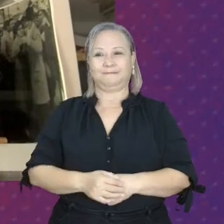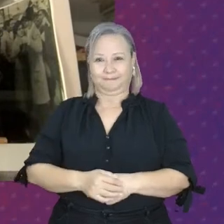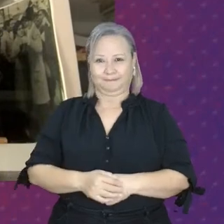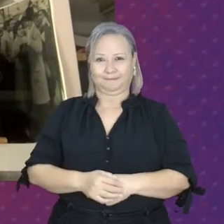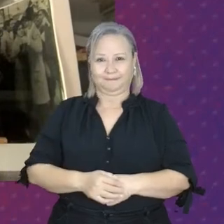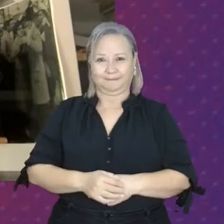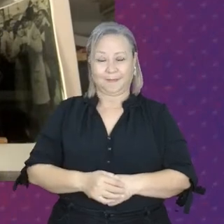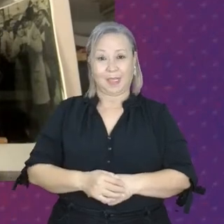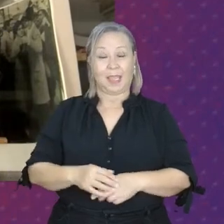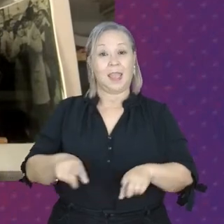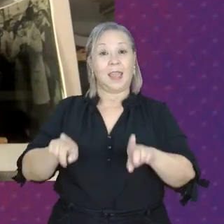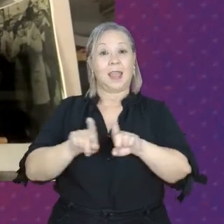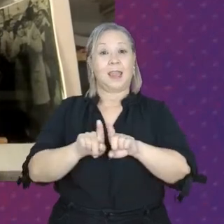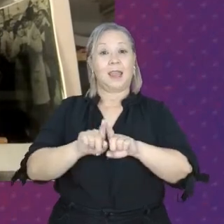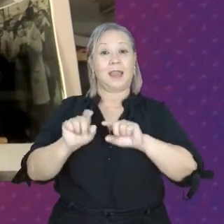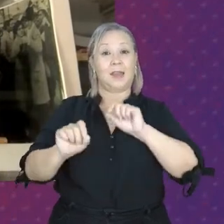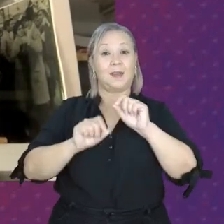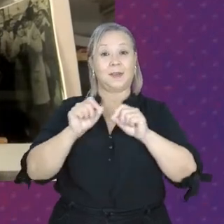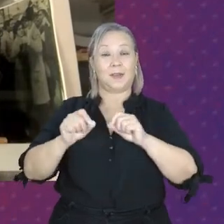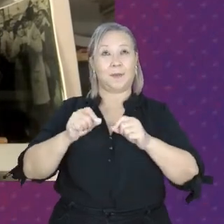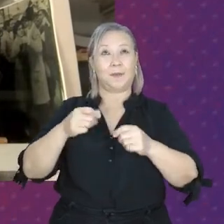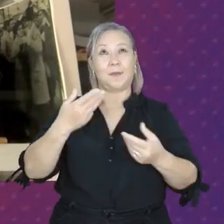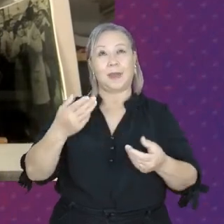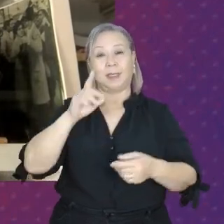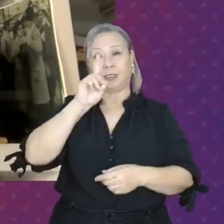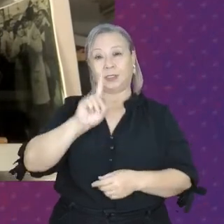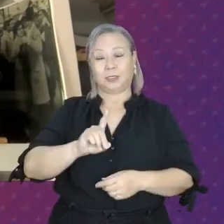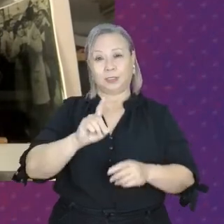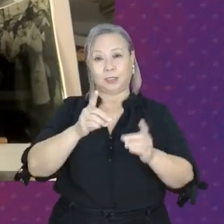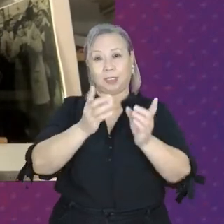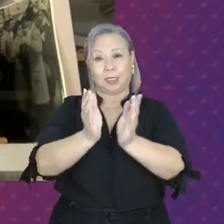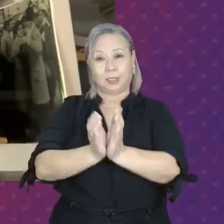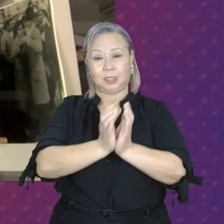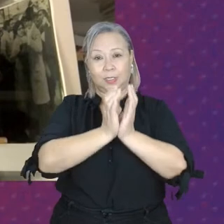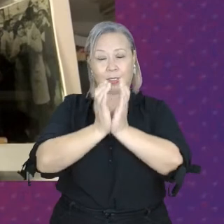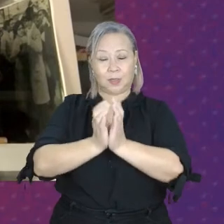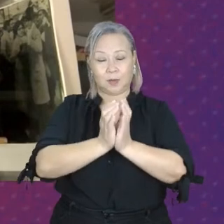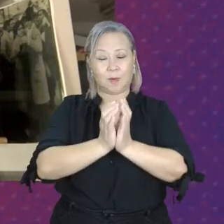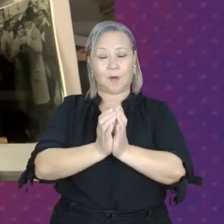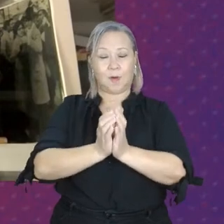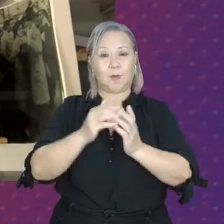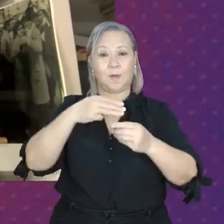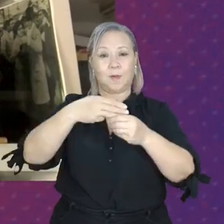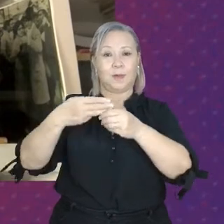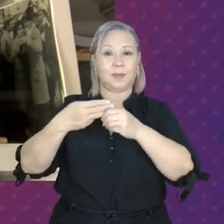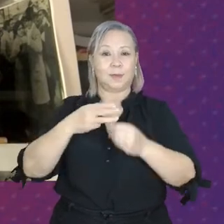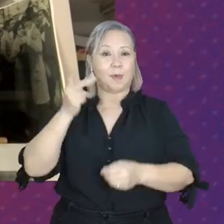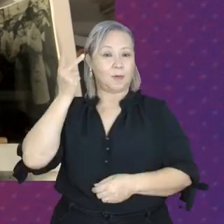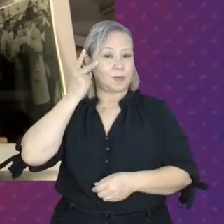fui do Diretório Municipal de São Paulo, fui do Diretório Municipal de Osasco,